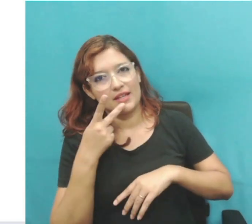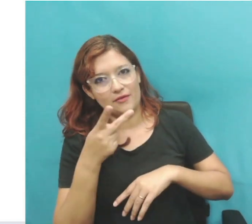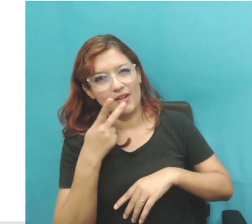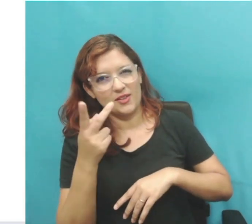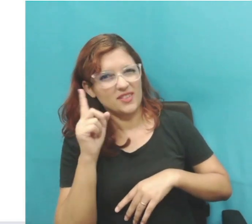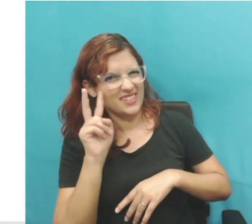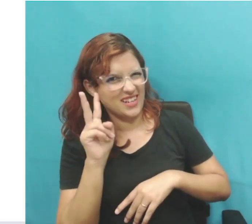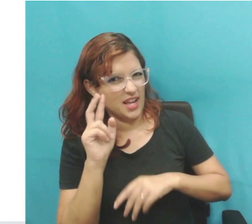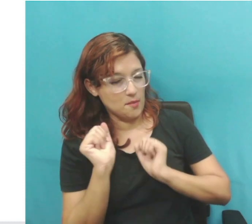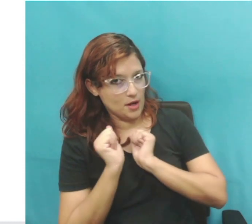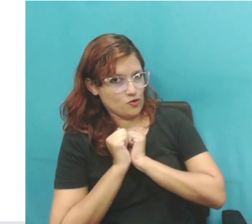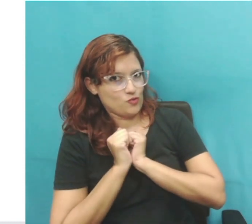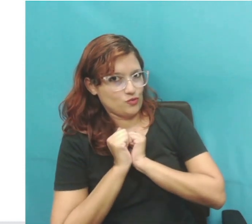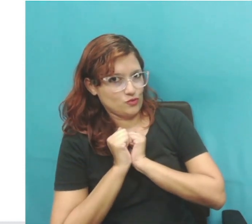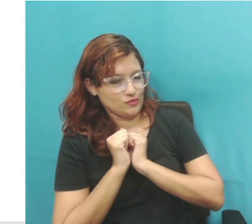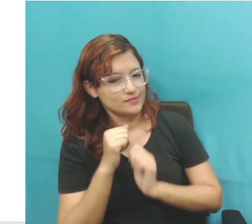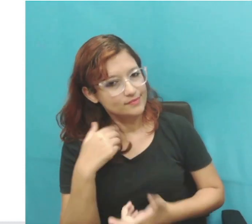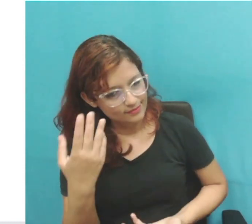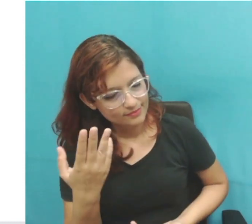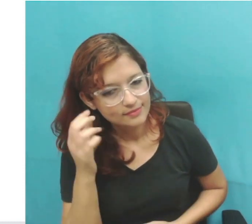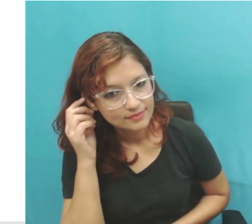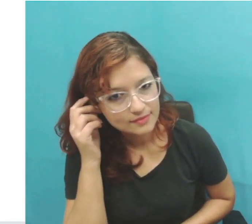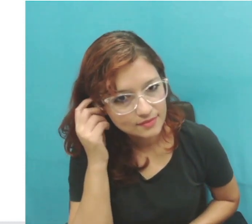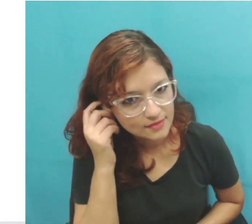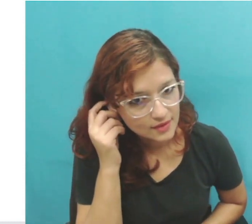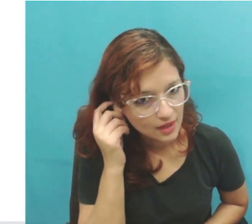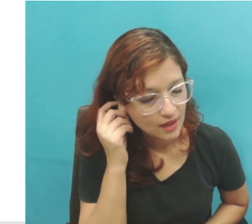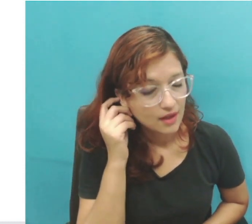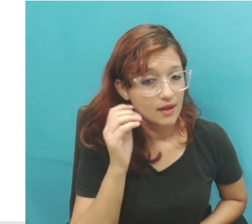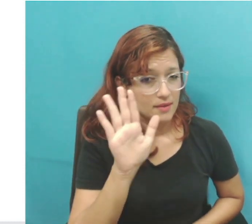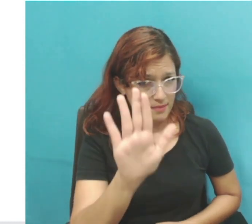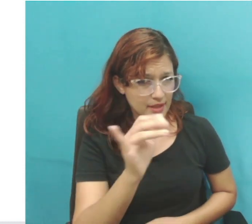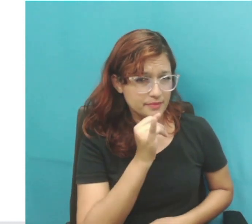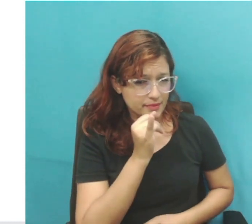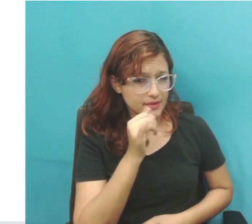Porque sou eu mesma quem estou falando. Lembra? Próximo a mim.